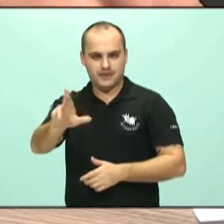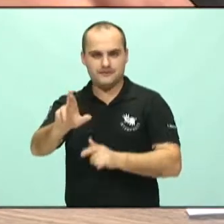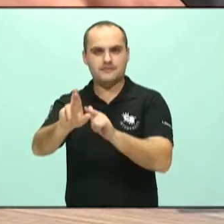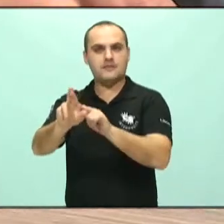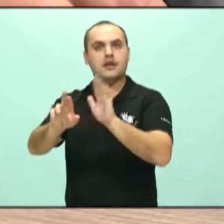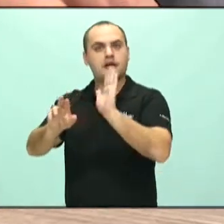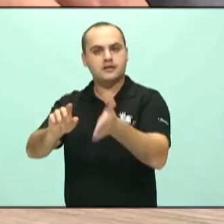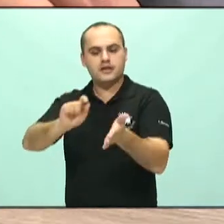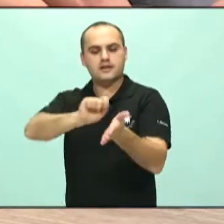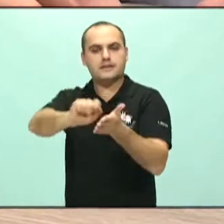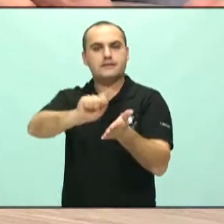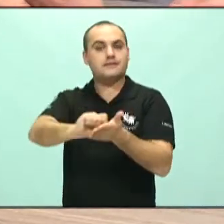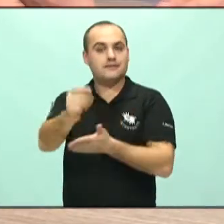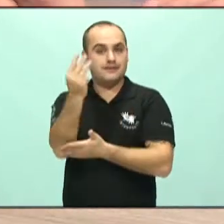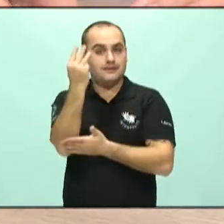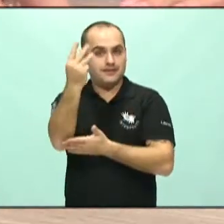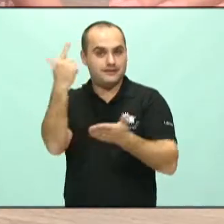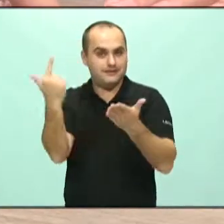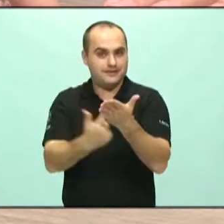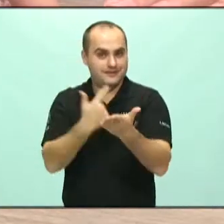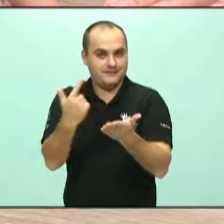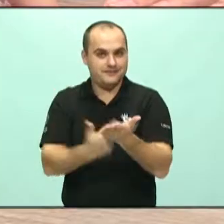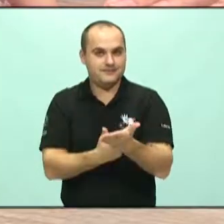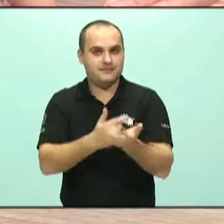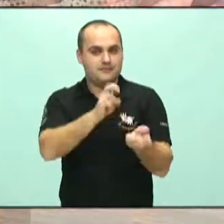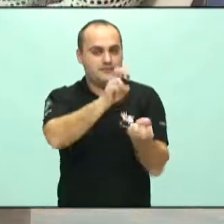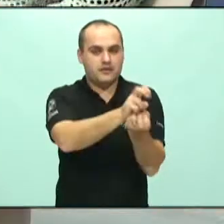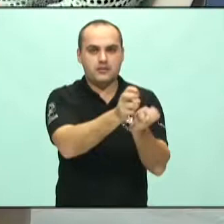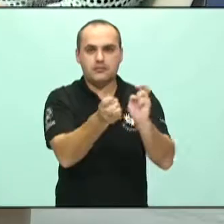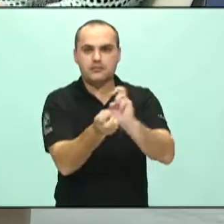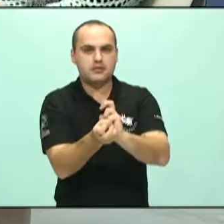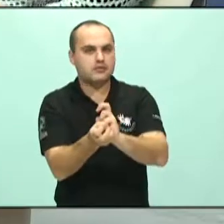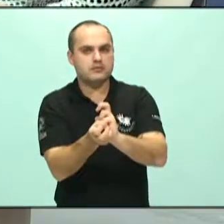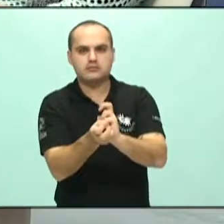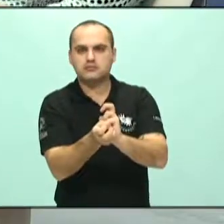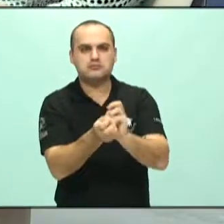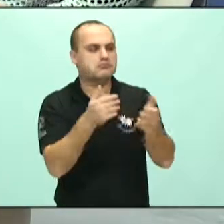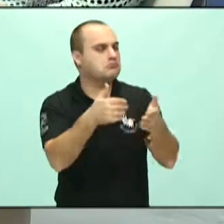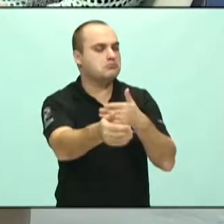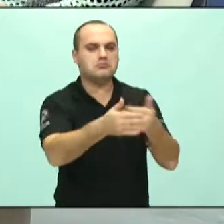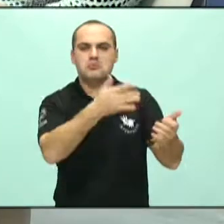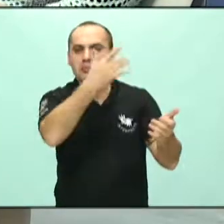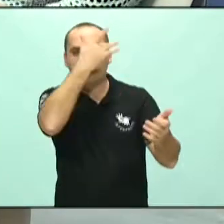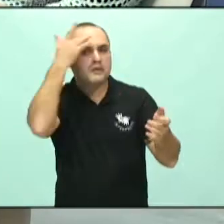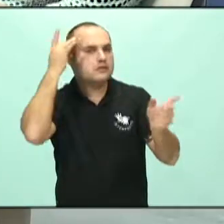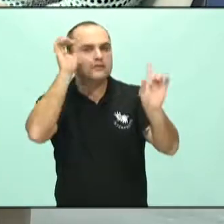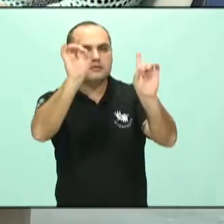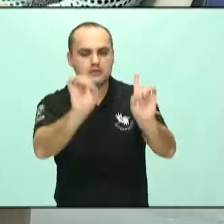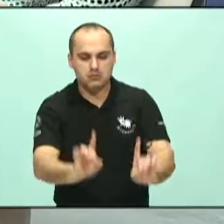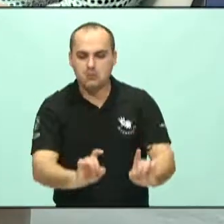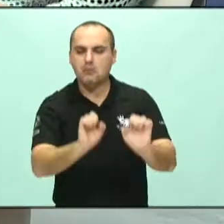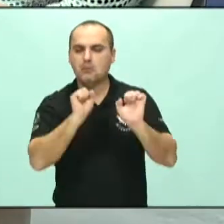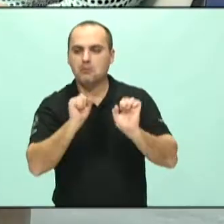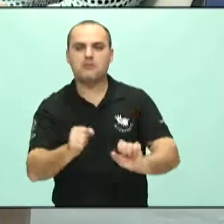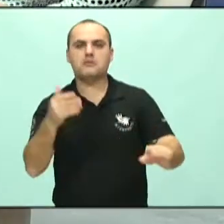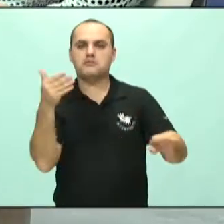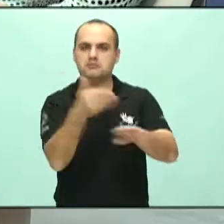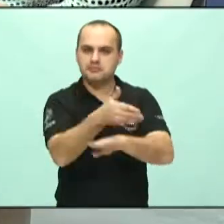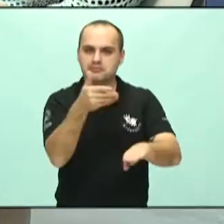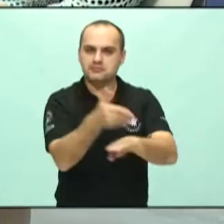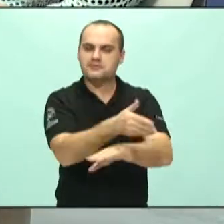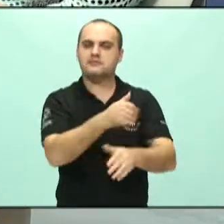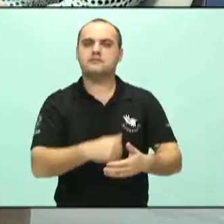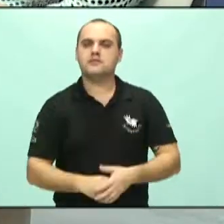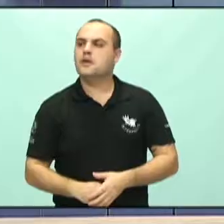já escreveu 3 livros sobre capoeira para qualquer tipo de deficiência. Qualquer tipo de deficiência. O